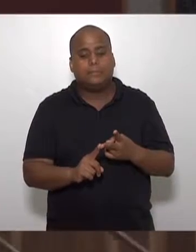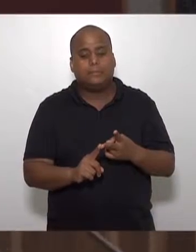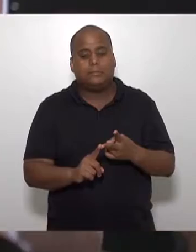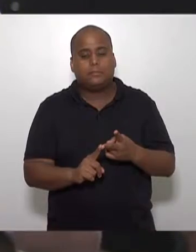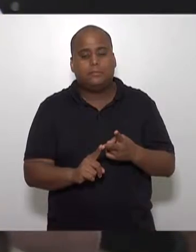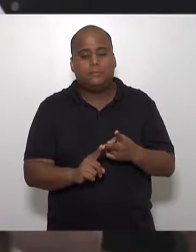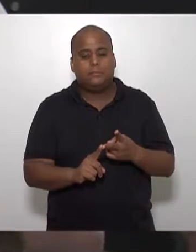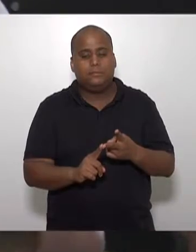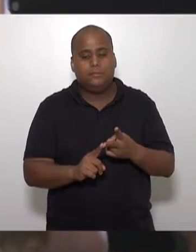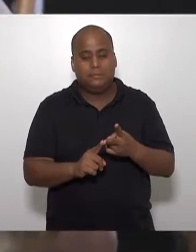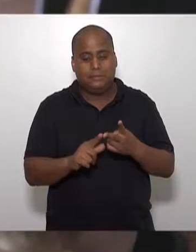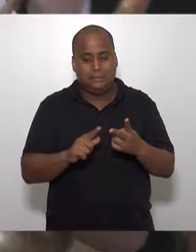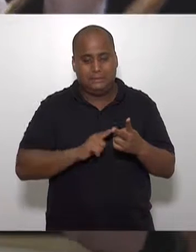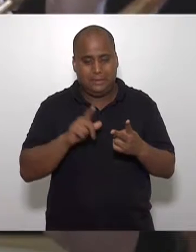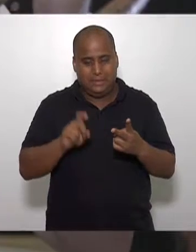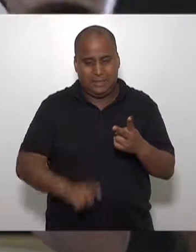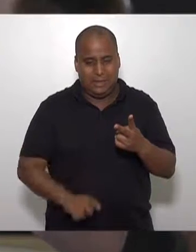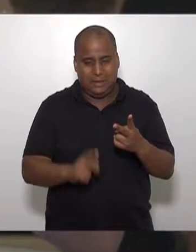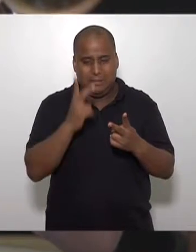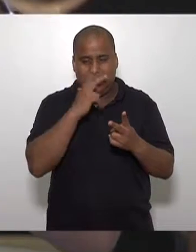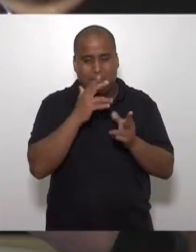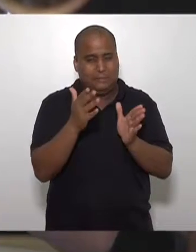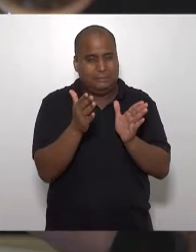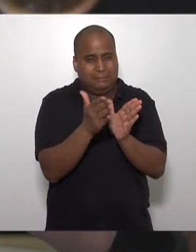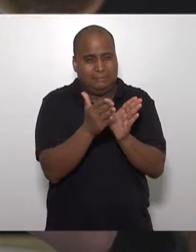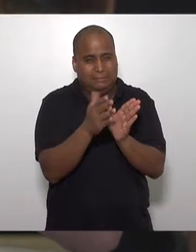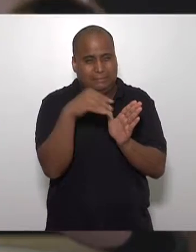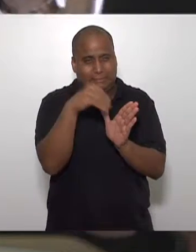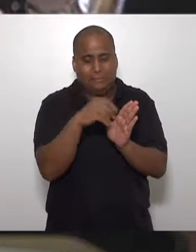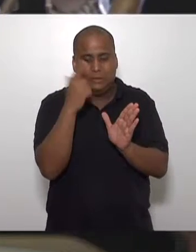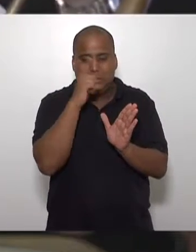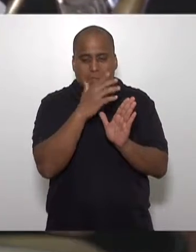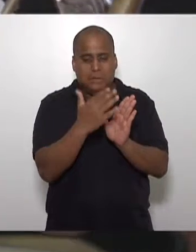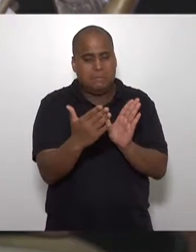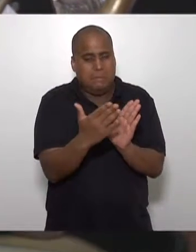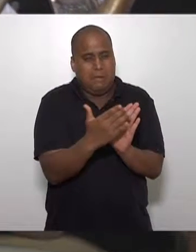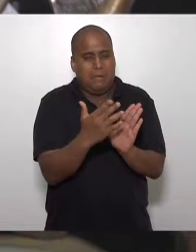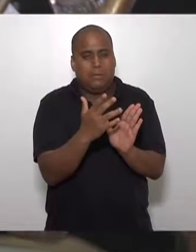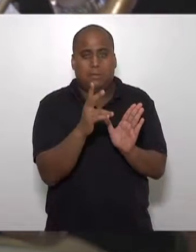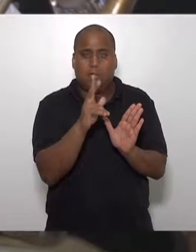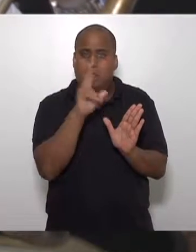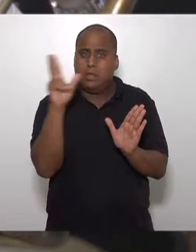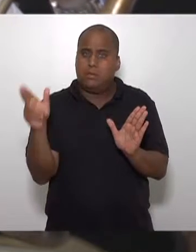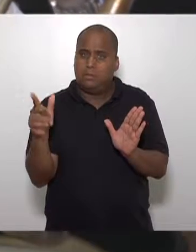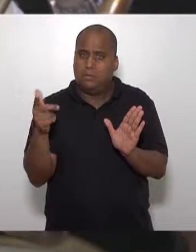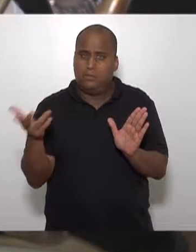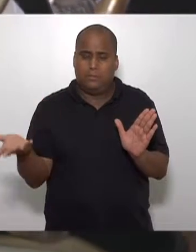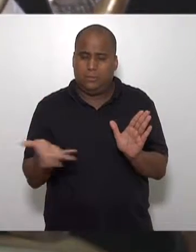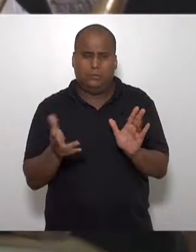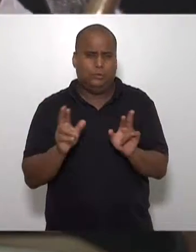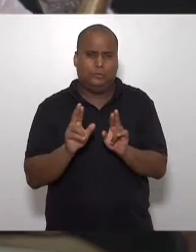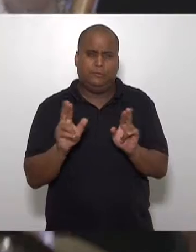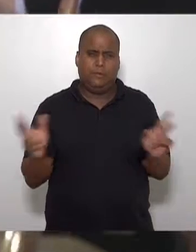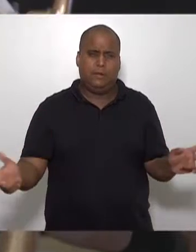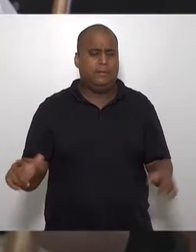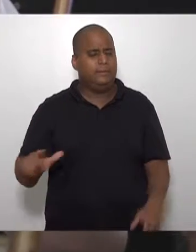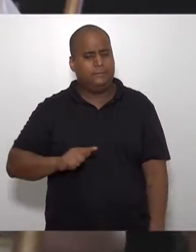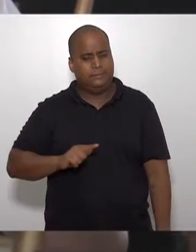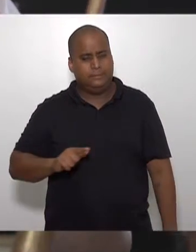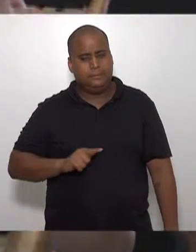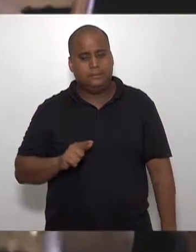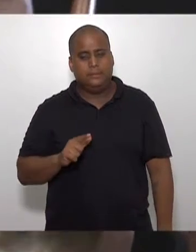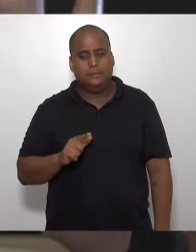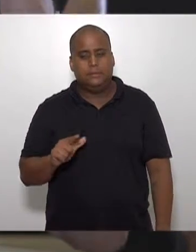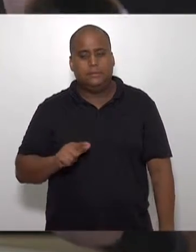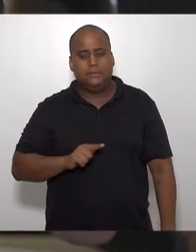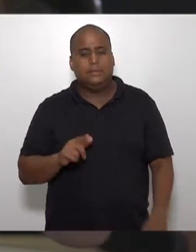do calibre de instrumento é muito menor do que é o do que a utilizada hoje em dia ele